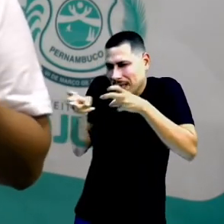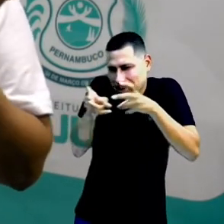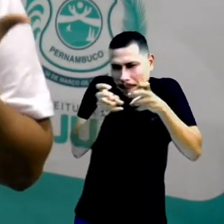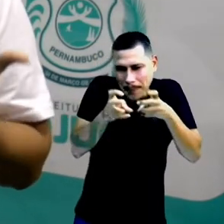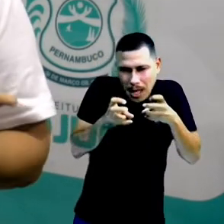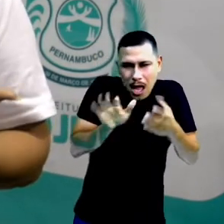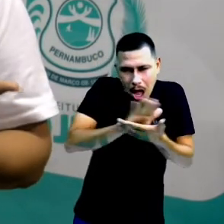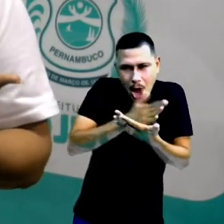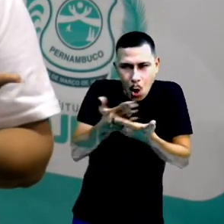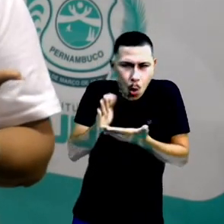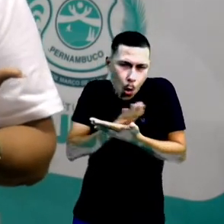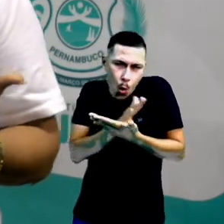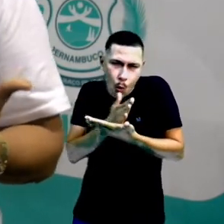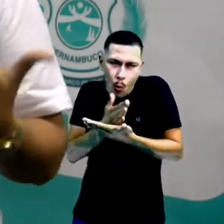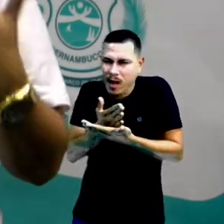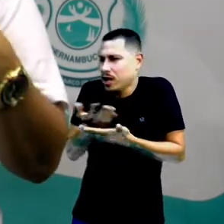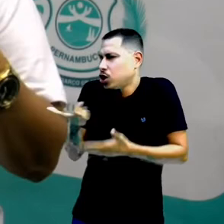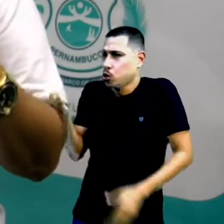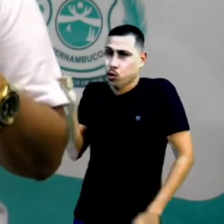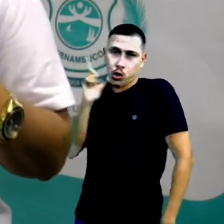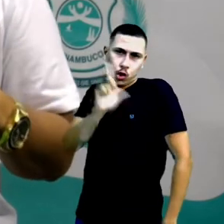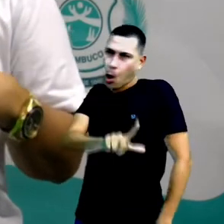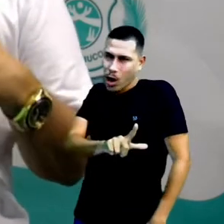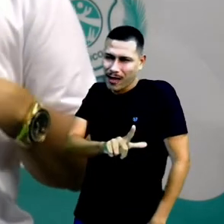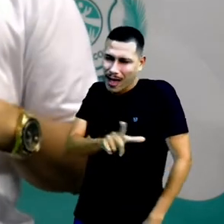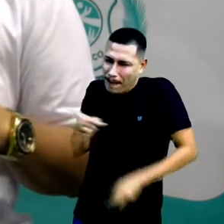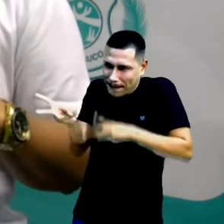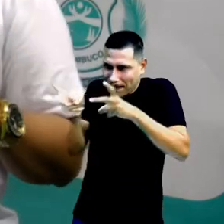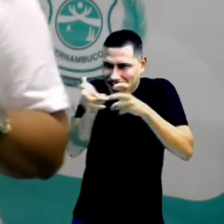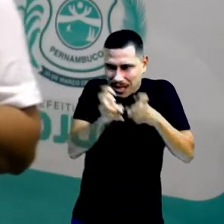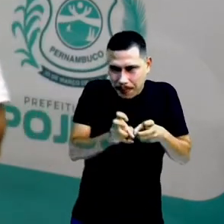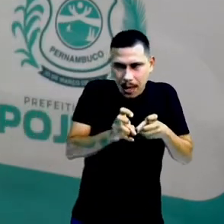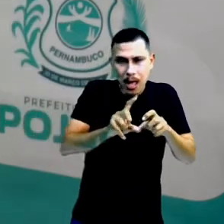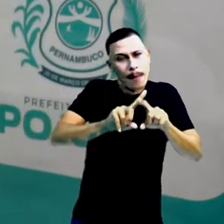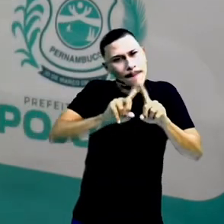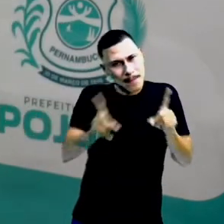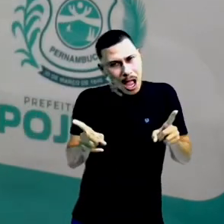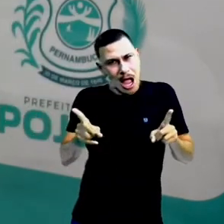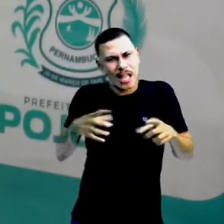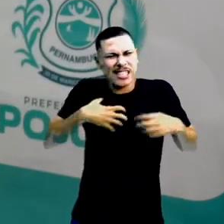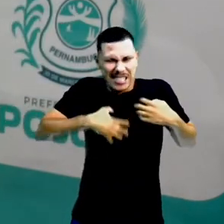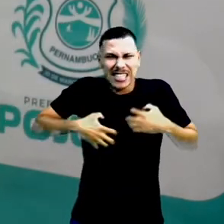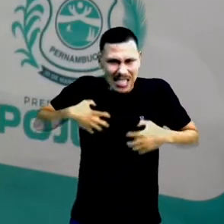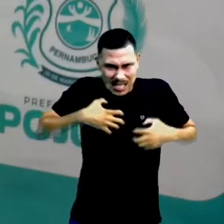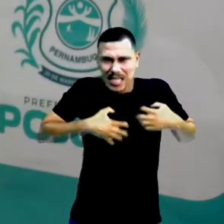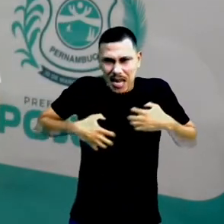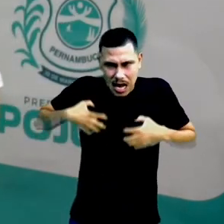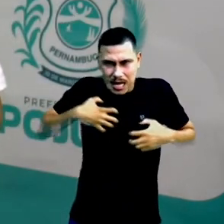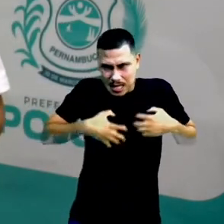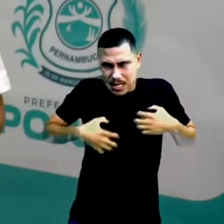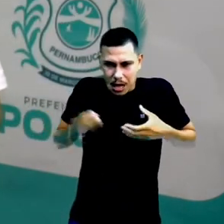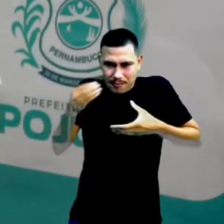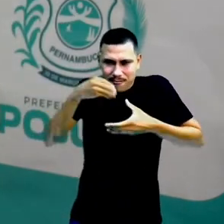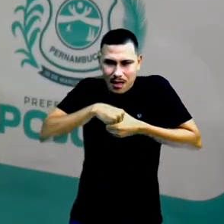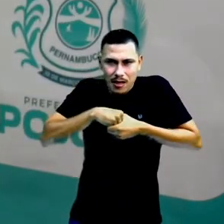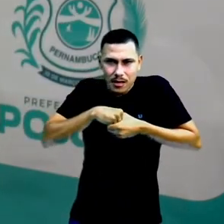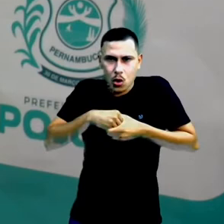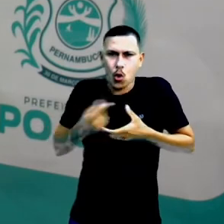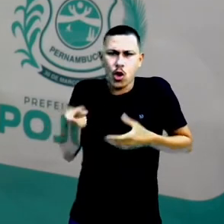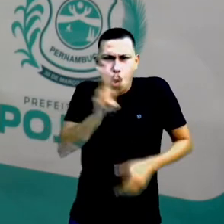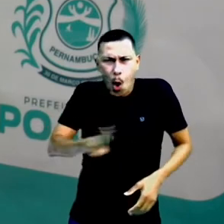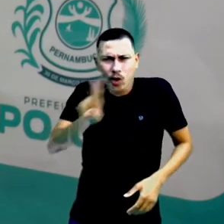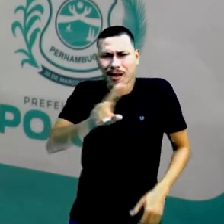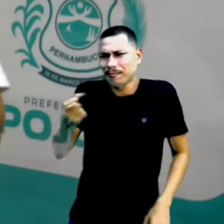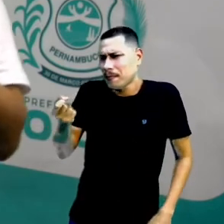muitas vezes a gente não consegue visualizar mas os sintomas estão ali muito presentes e que também são tratadas por